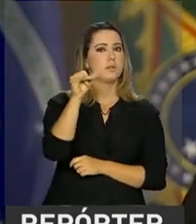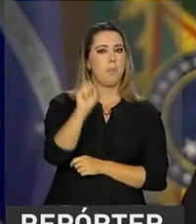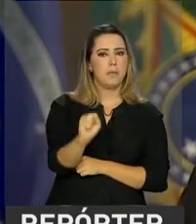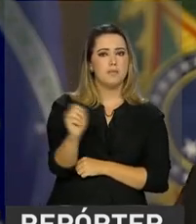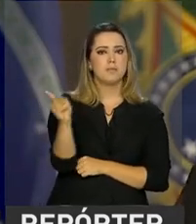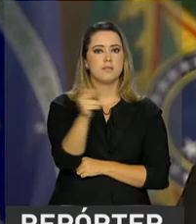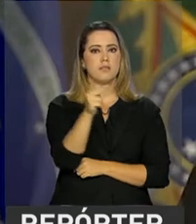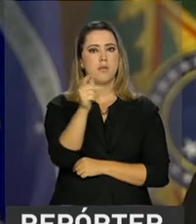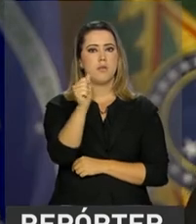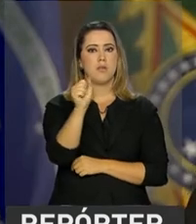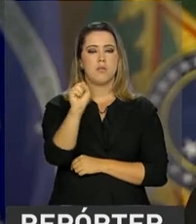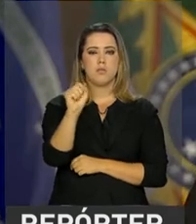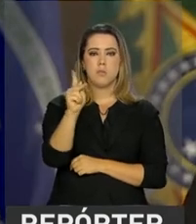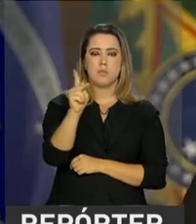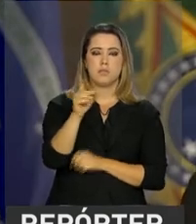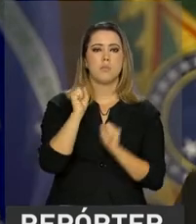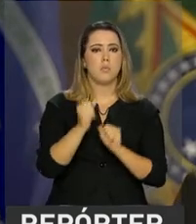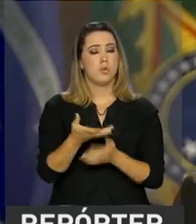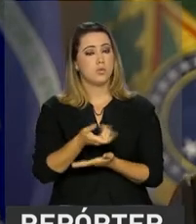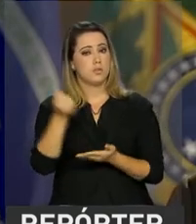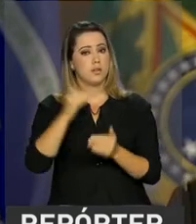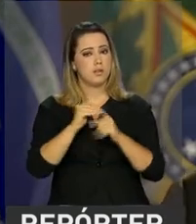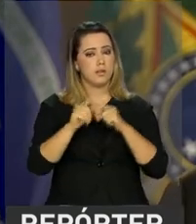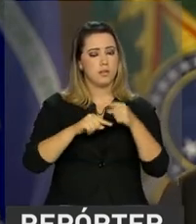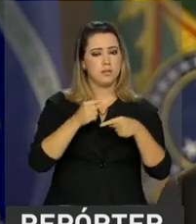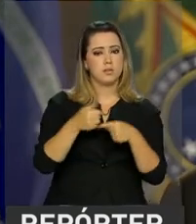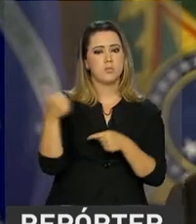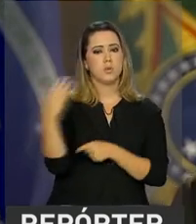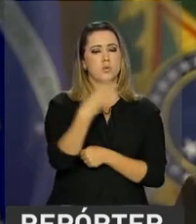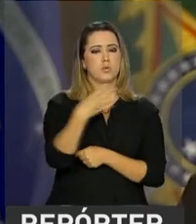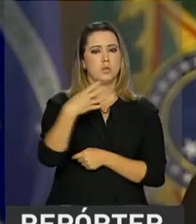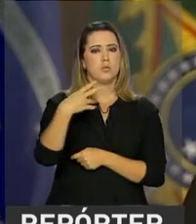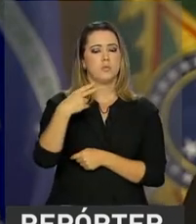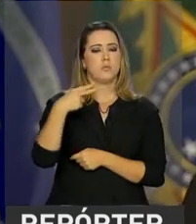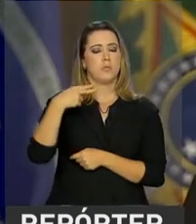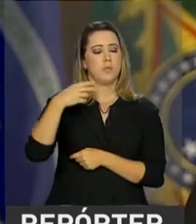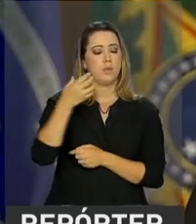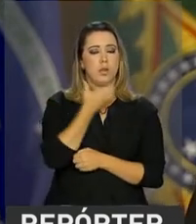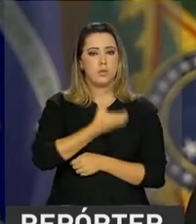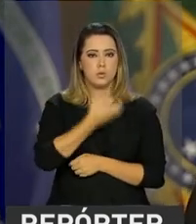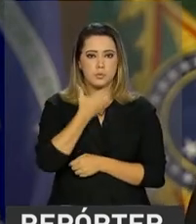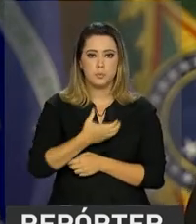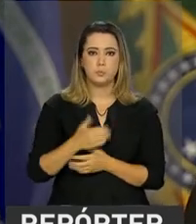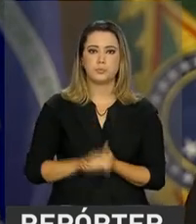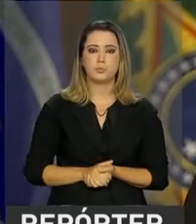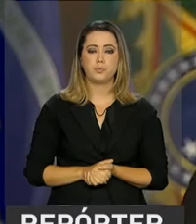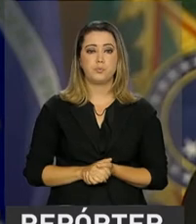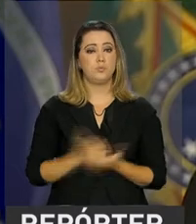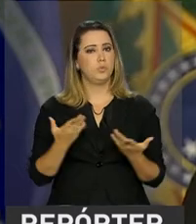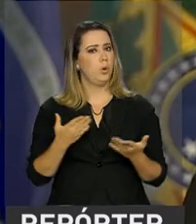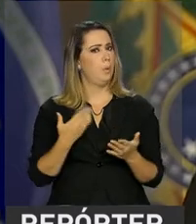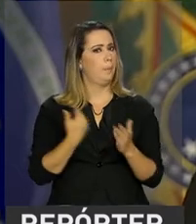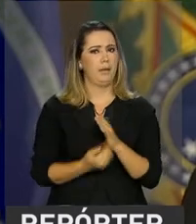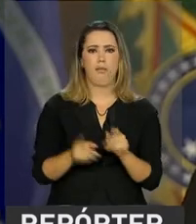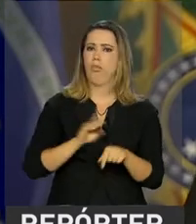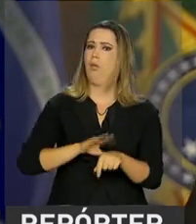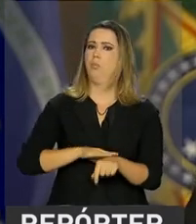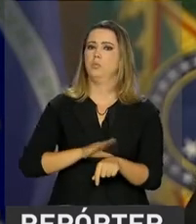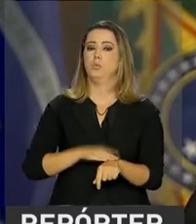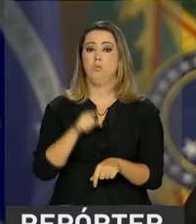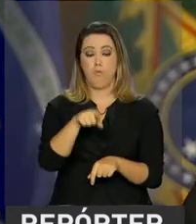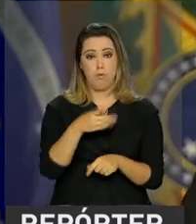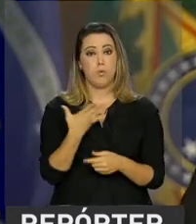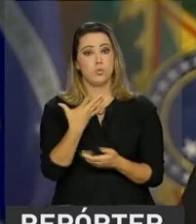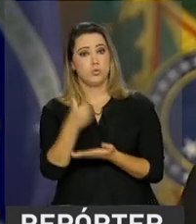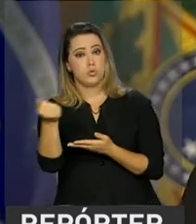grupo poderá sacar a partir do dia 14 de dezembro não perca tempo esse dinheiro